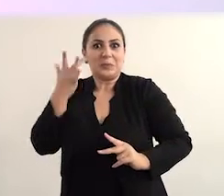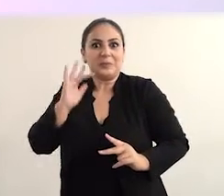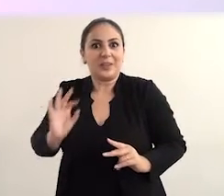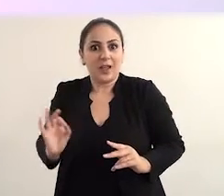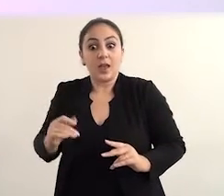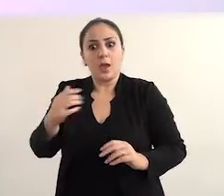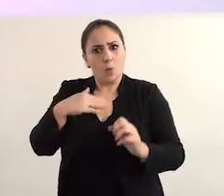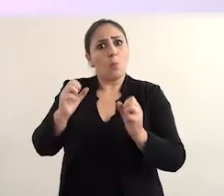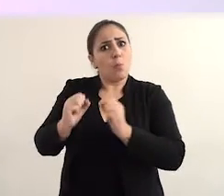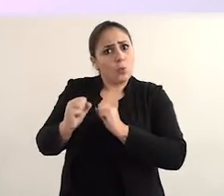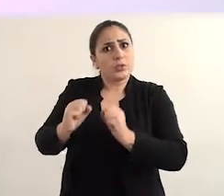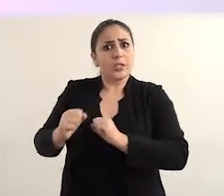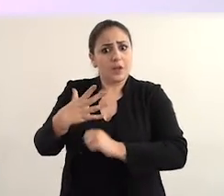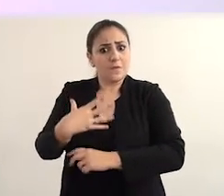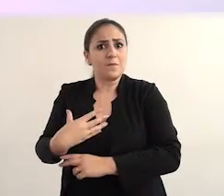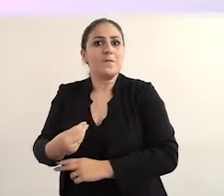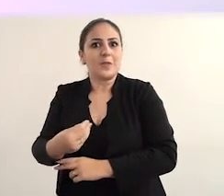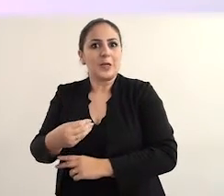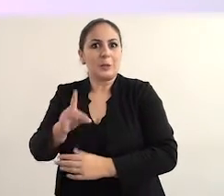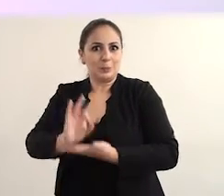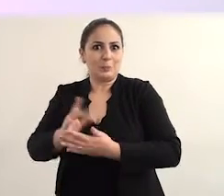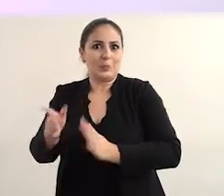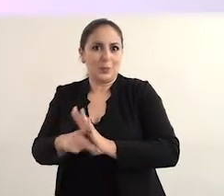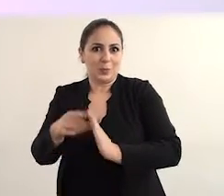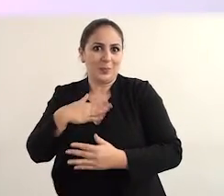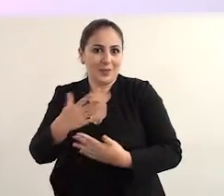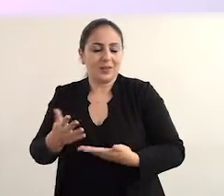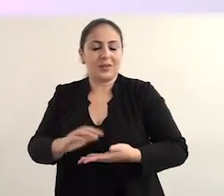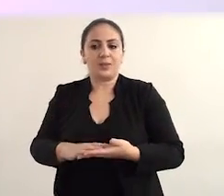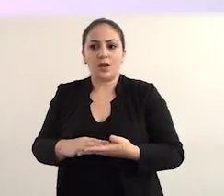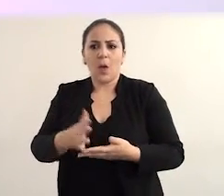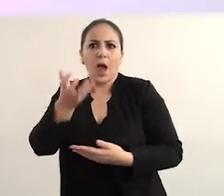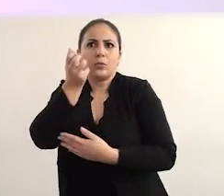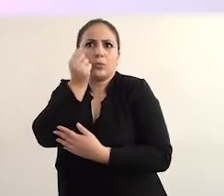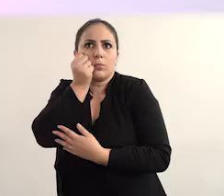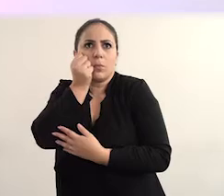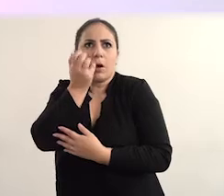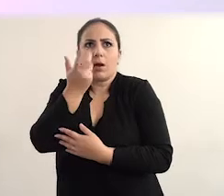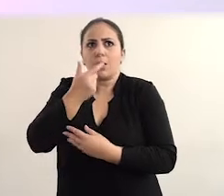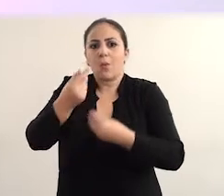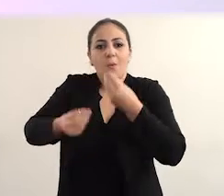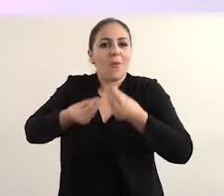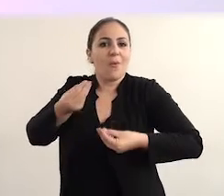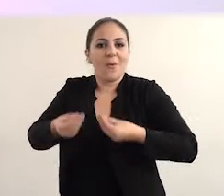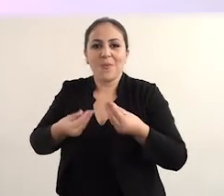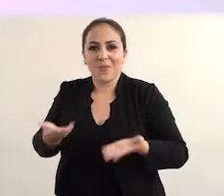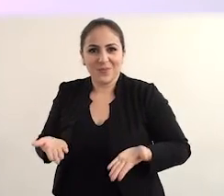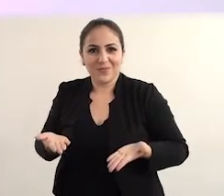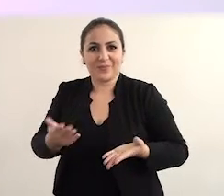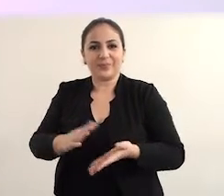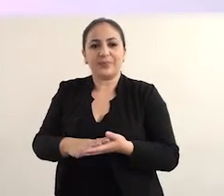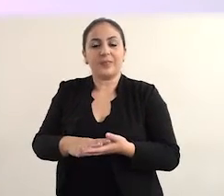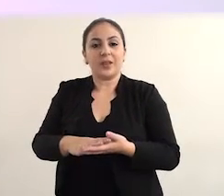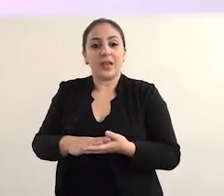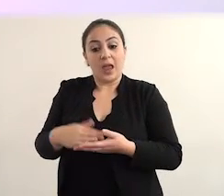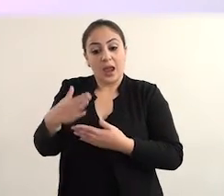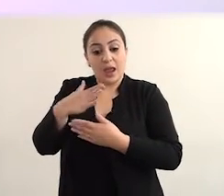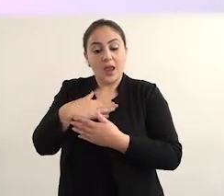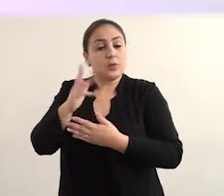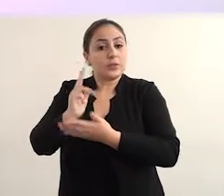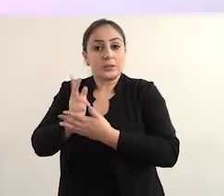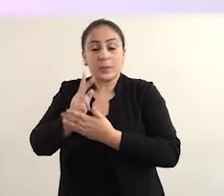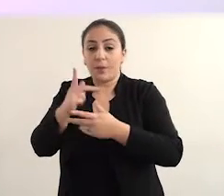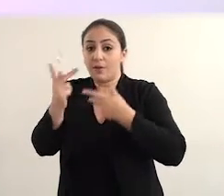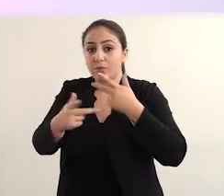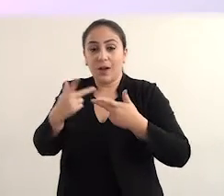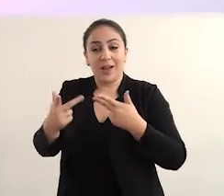ter filhos biológicos, né? E daí então adotar uma criança, né? Como que fica isso? Mas, assim, eu sempre digo que